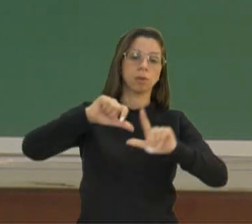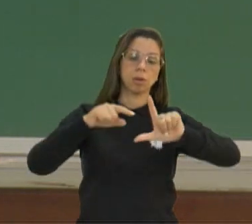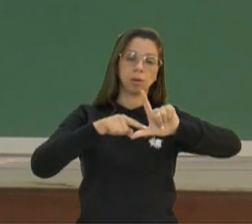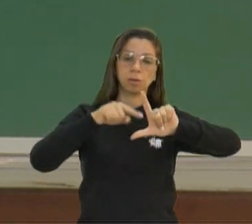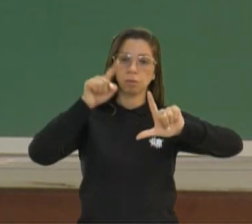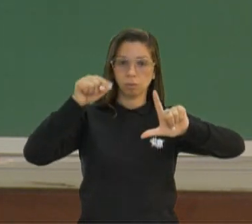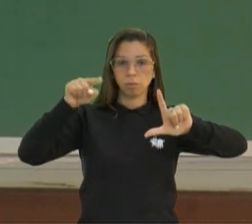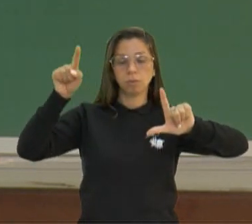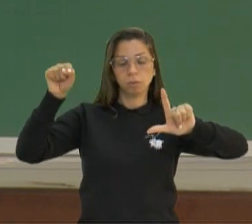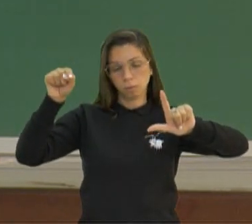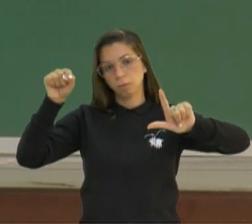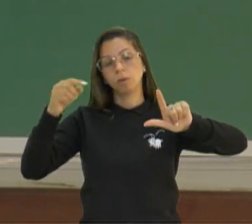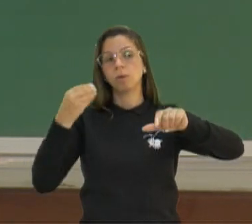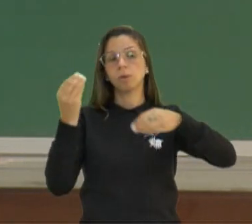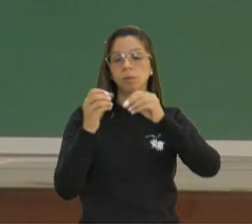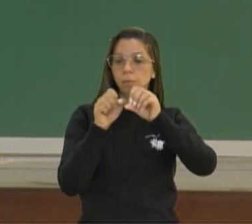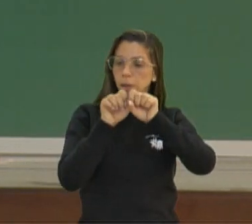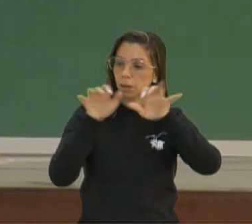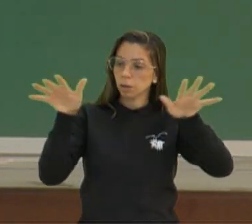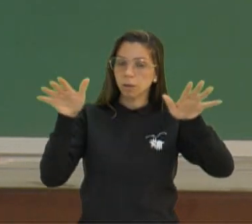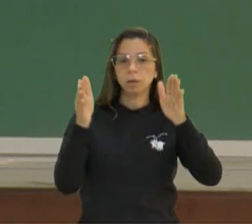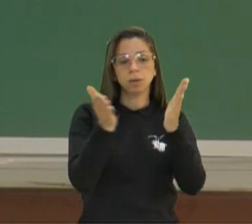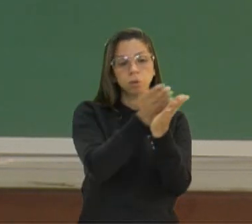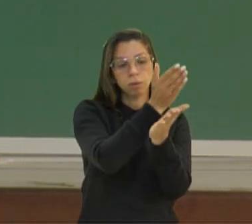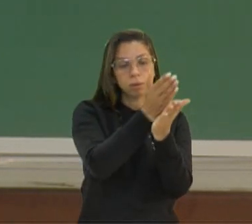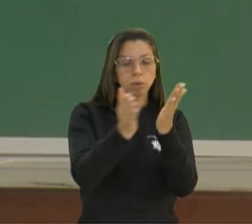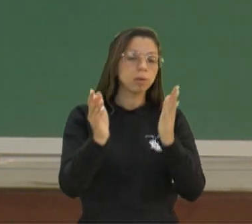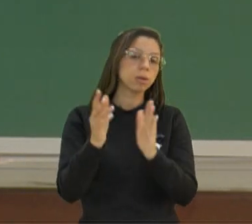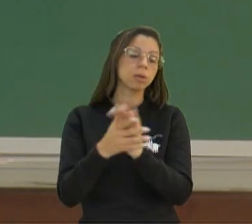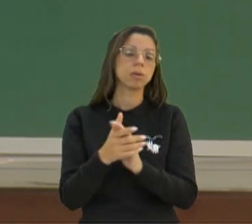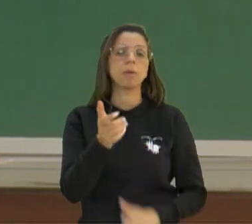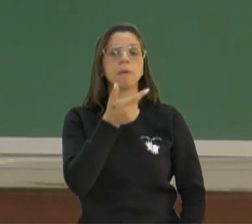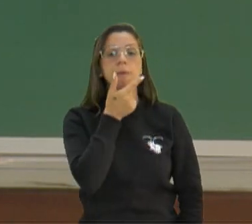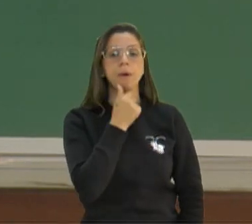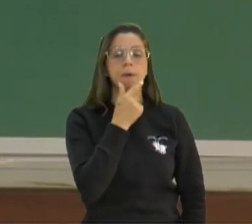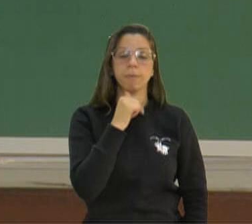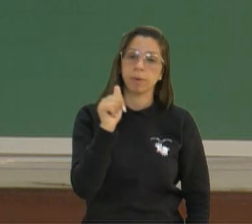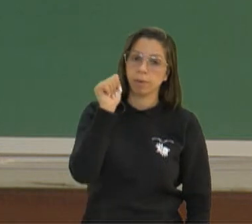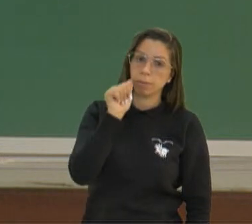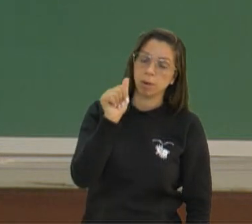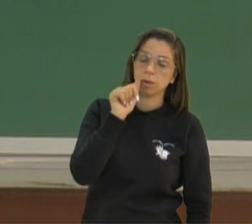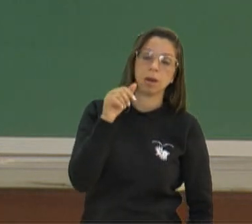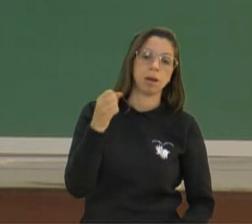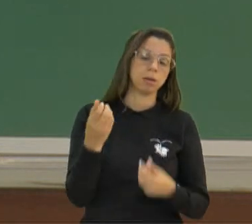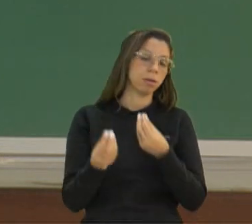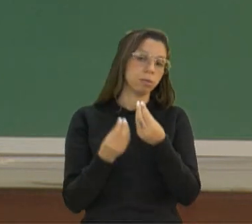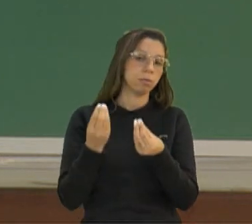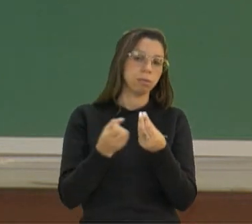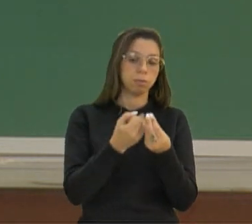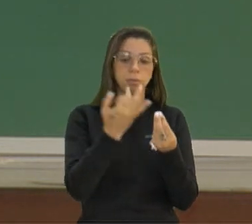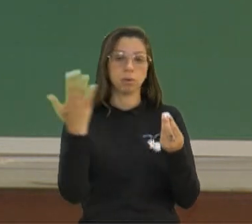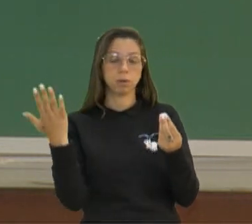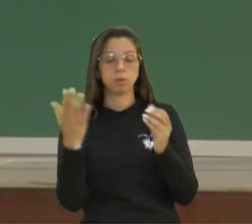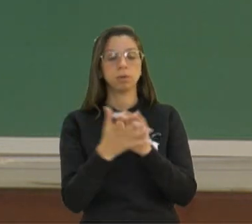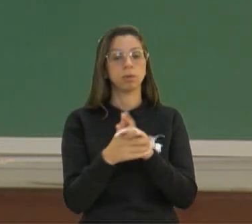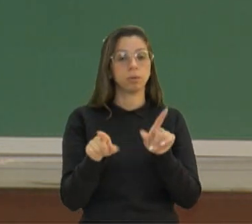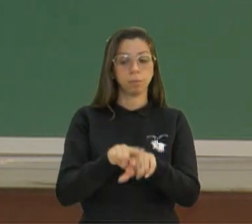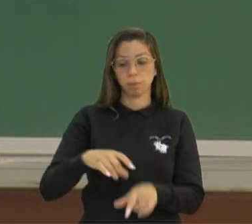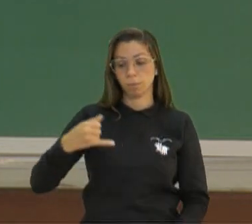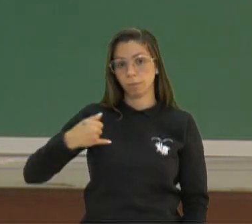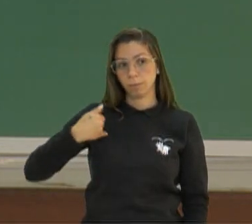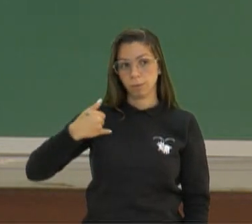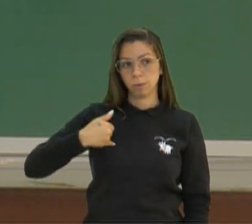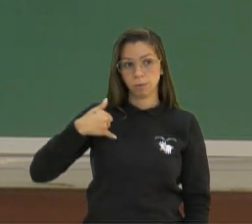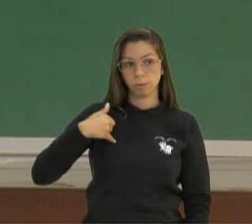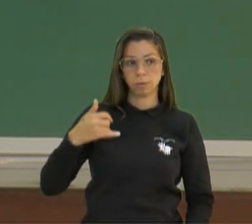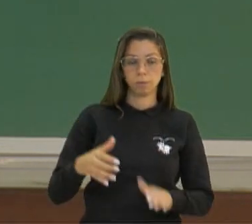mostra a distribuição da população entre homens e mulheres. né, a quantidade e por idade. E ela